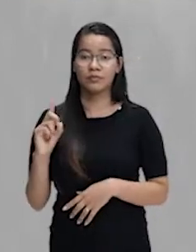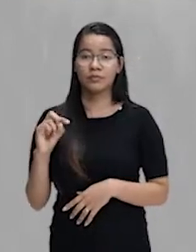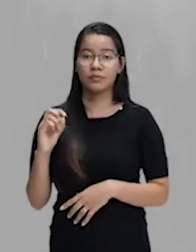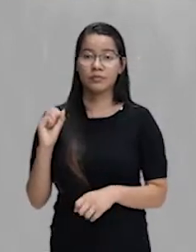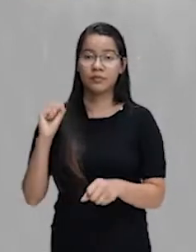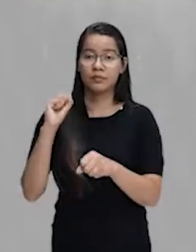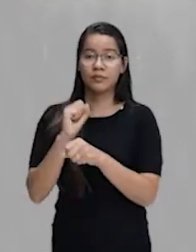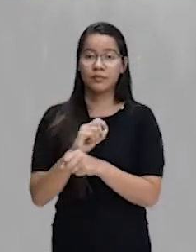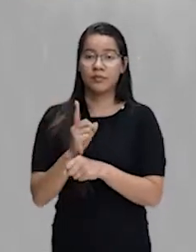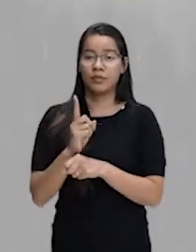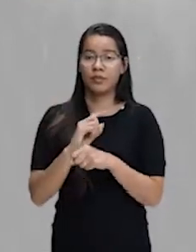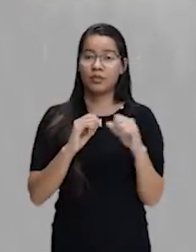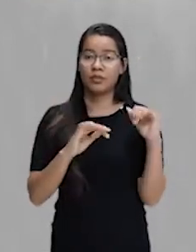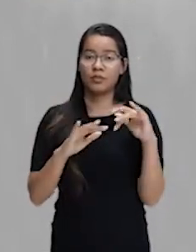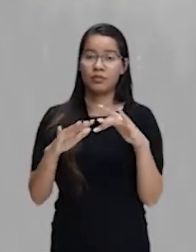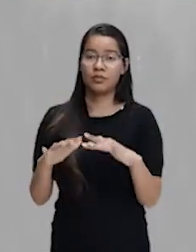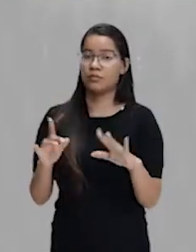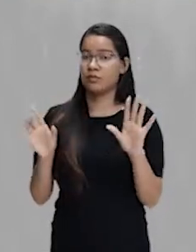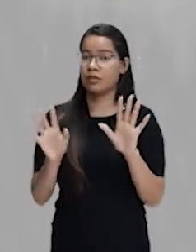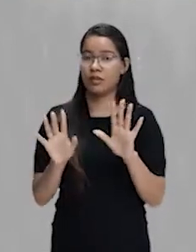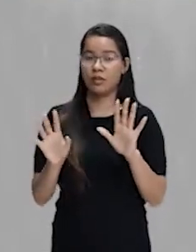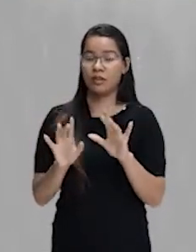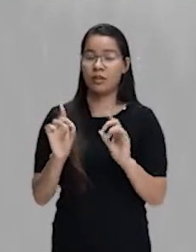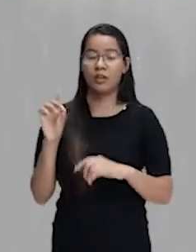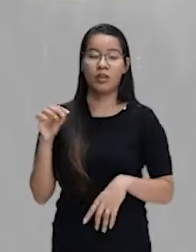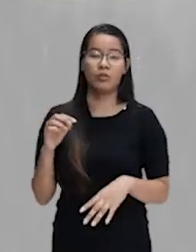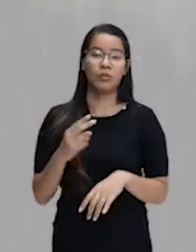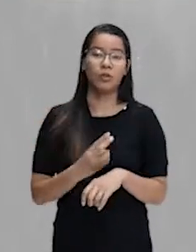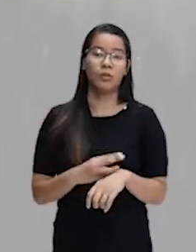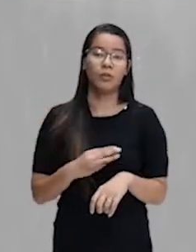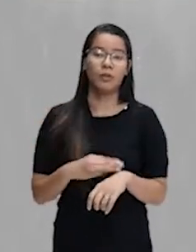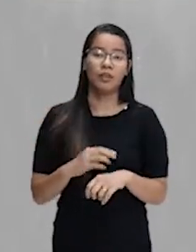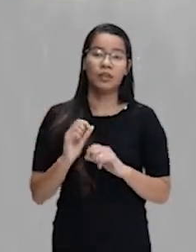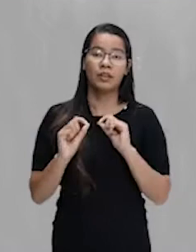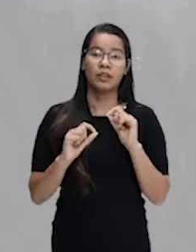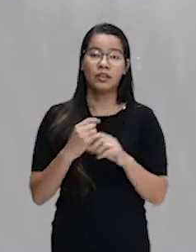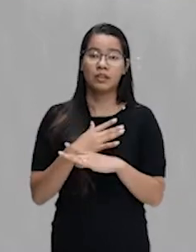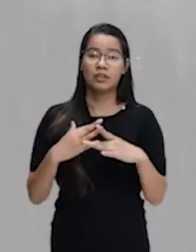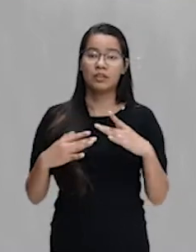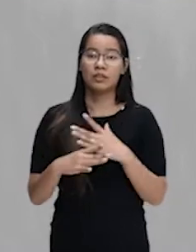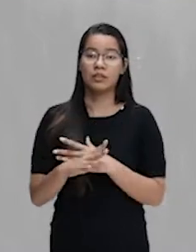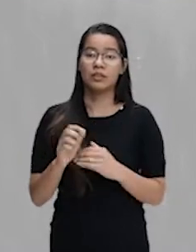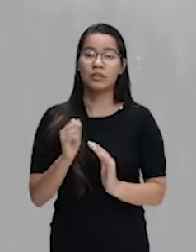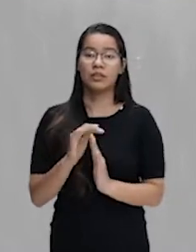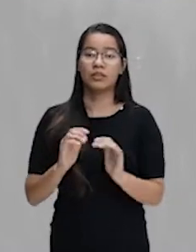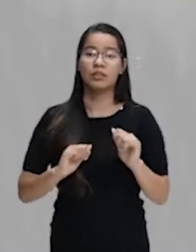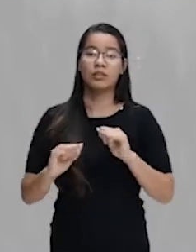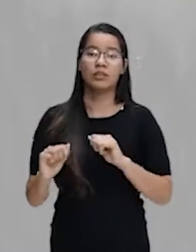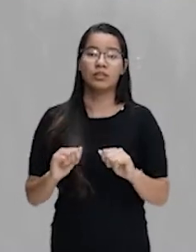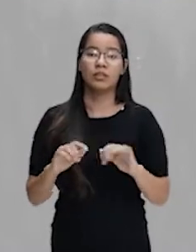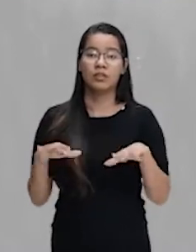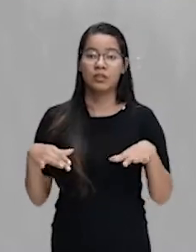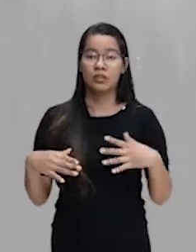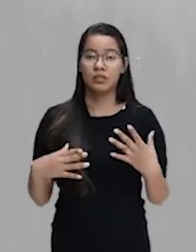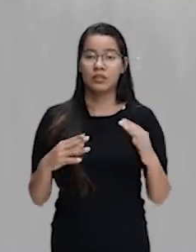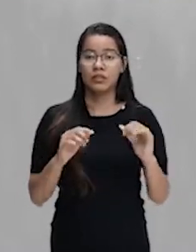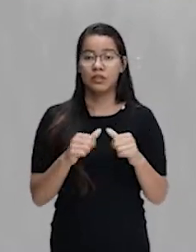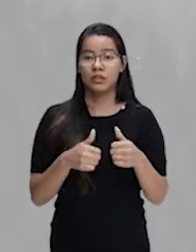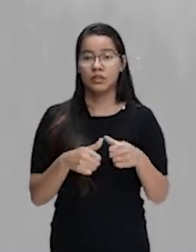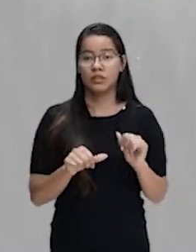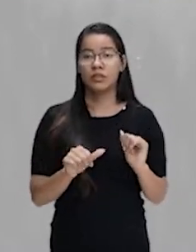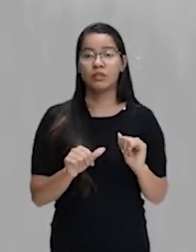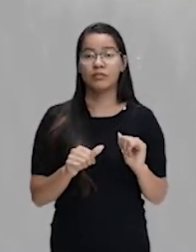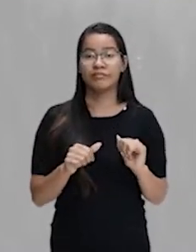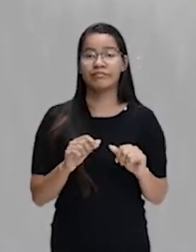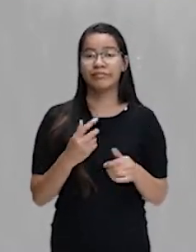século XIV e XV é o momento que as atividades urbanas no Ocidente Europeu elas estão